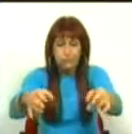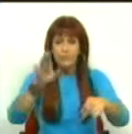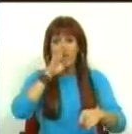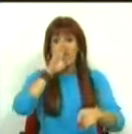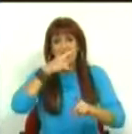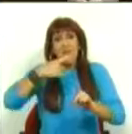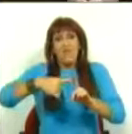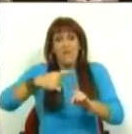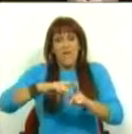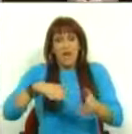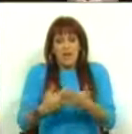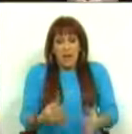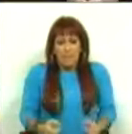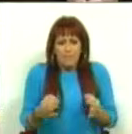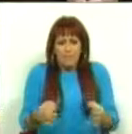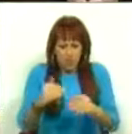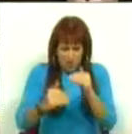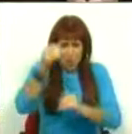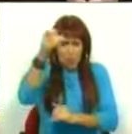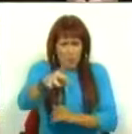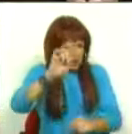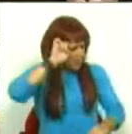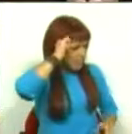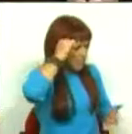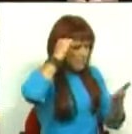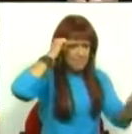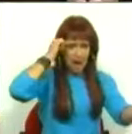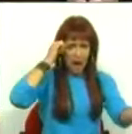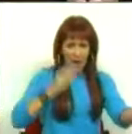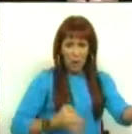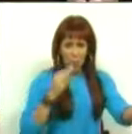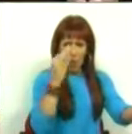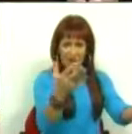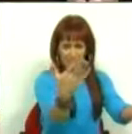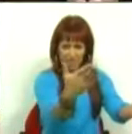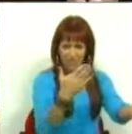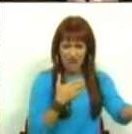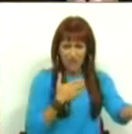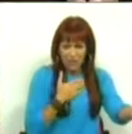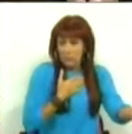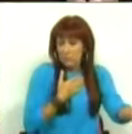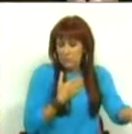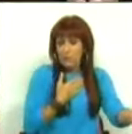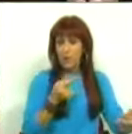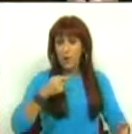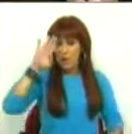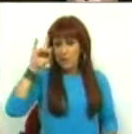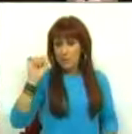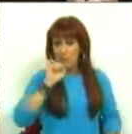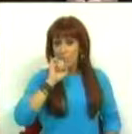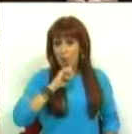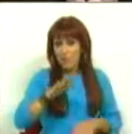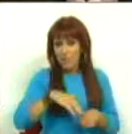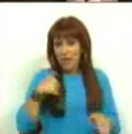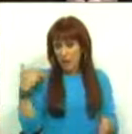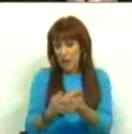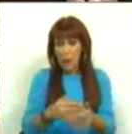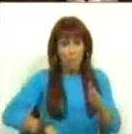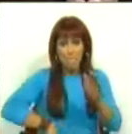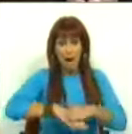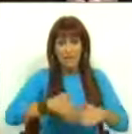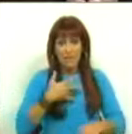as vantagens deste adiamento seriam superiores aos prejuízos que este adiamento nos traz, sabendo que só poderia ser feito até